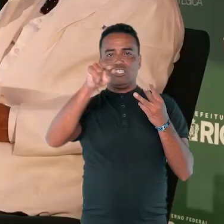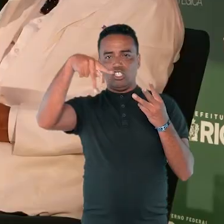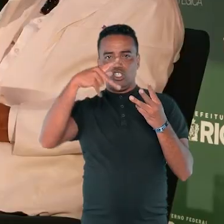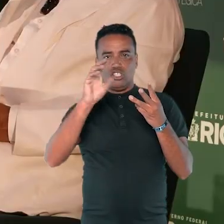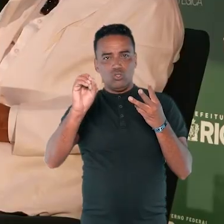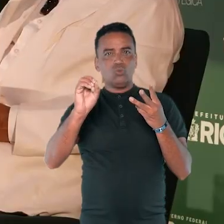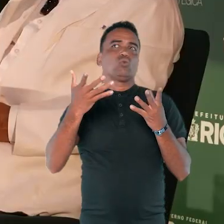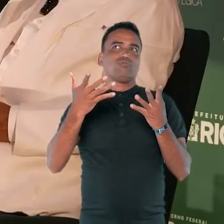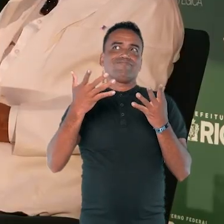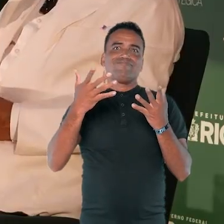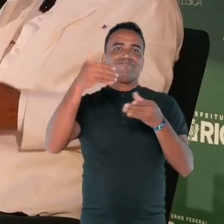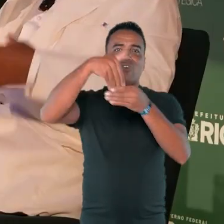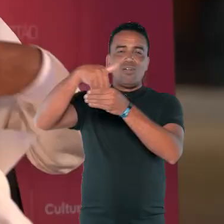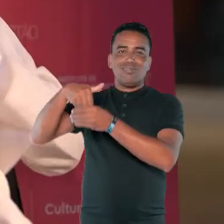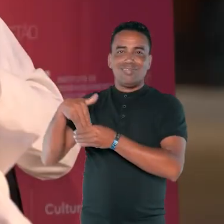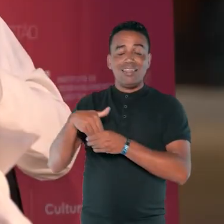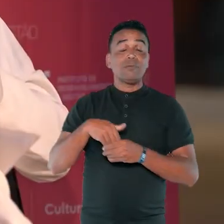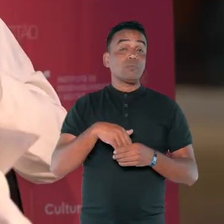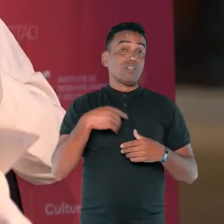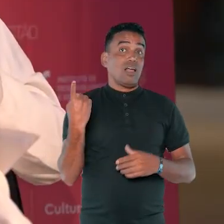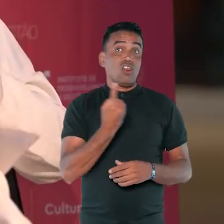E a gente tinha uma